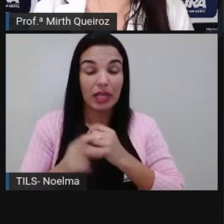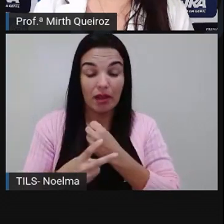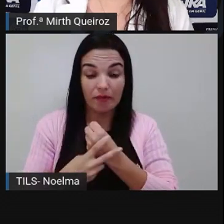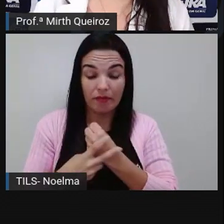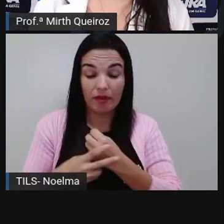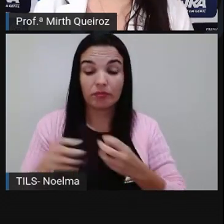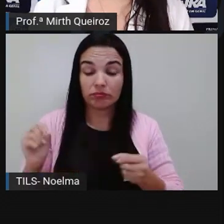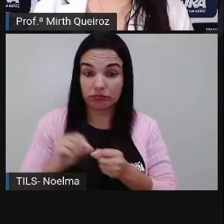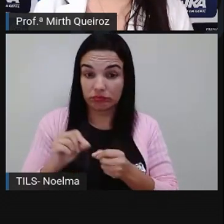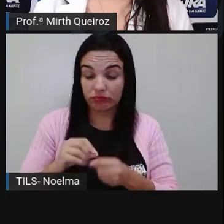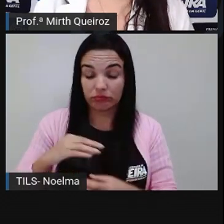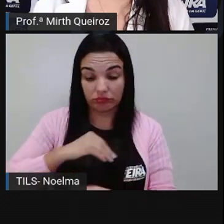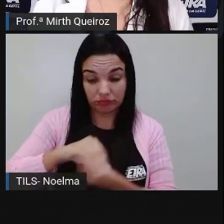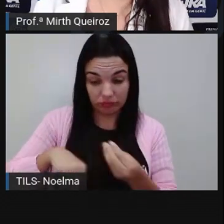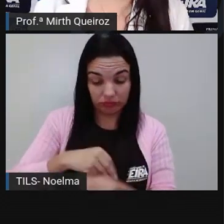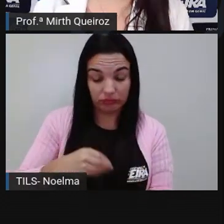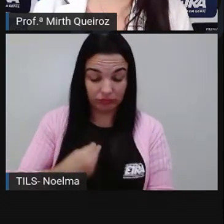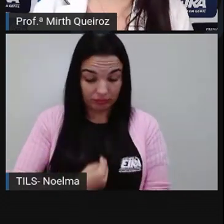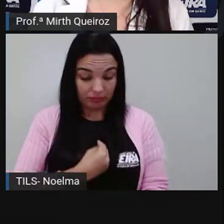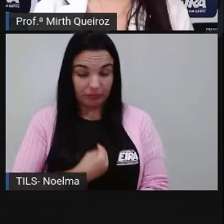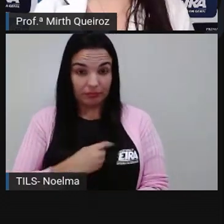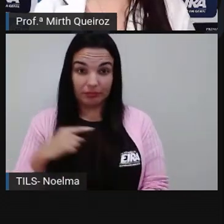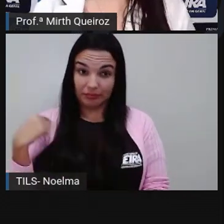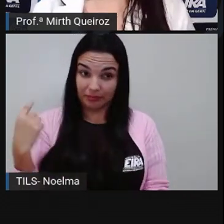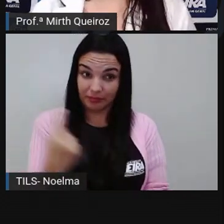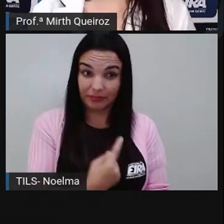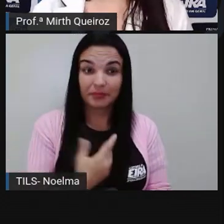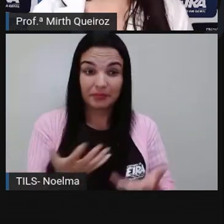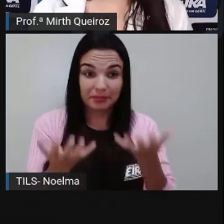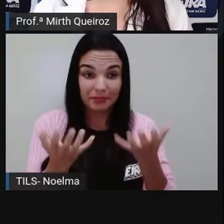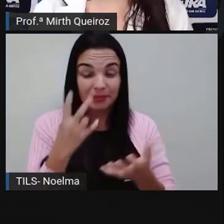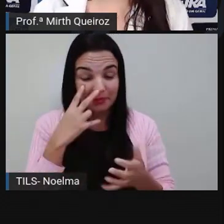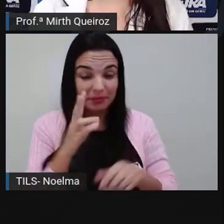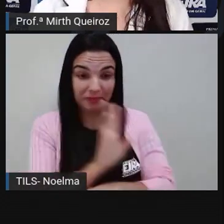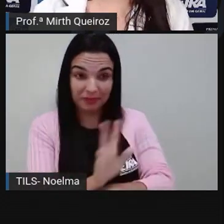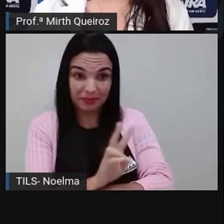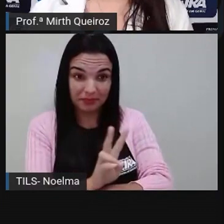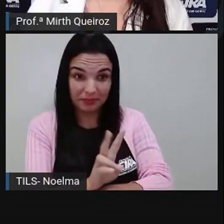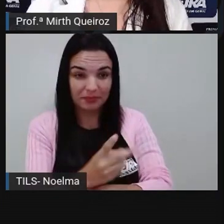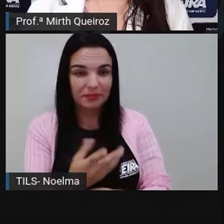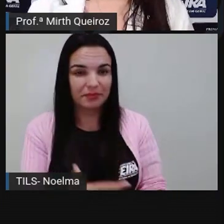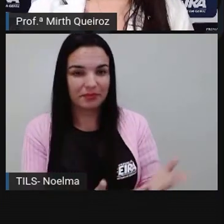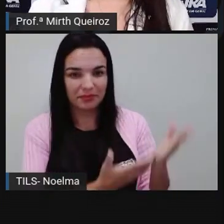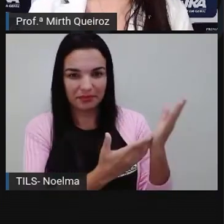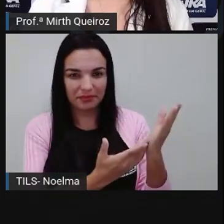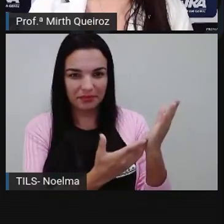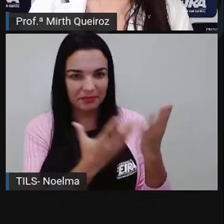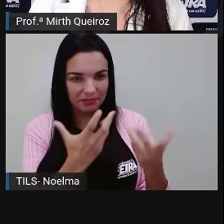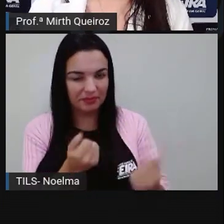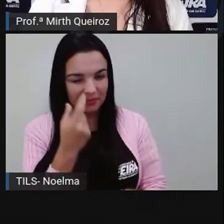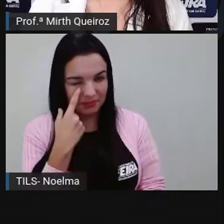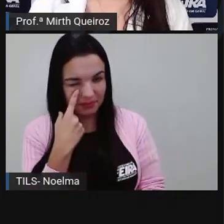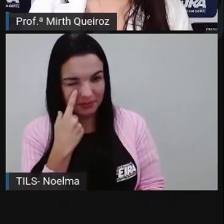fazem parte da nossa vida e eu vou mostrar isso para vocês através desse vídeo. Vamos